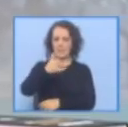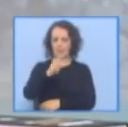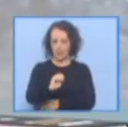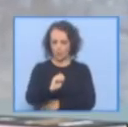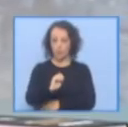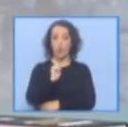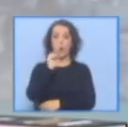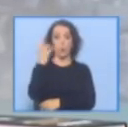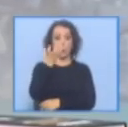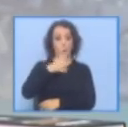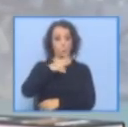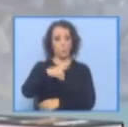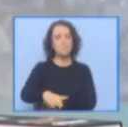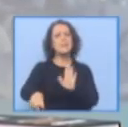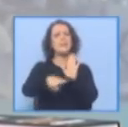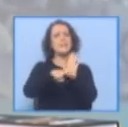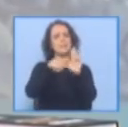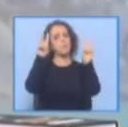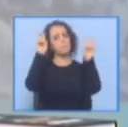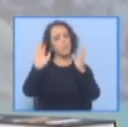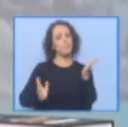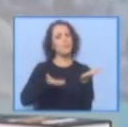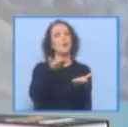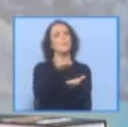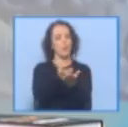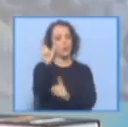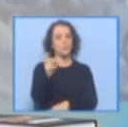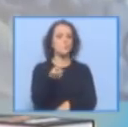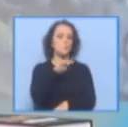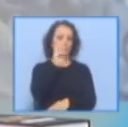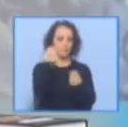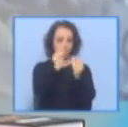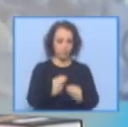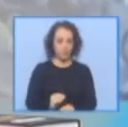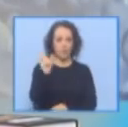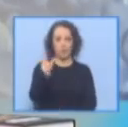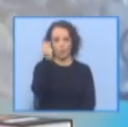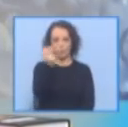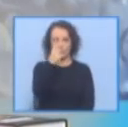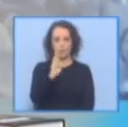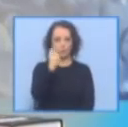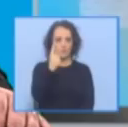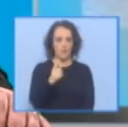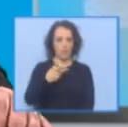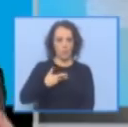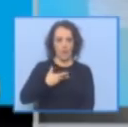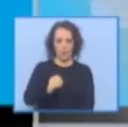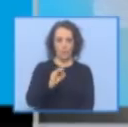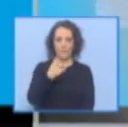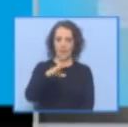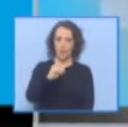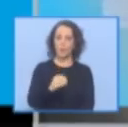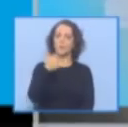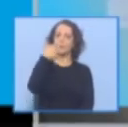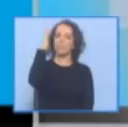em negativo. É uma proposta editorial que agora lhe apresentamos com o diretor da obra, professor José Eduardo Franco. Cumprimento, muito boa tarde. Muito boa tarde. Obrigado